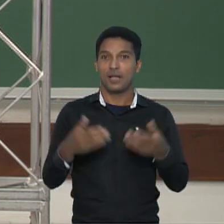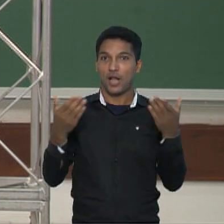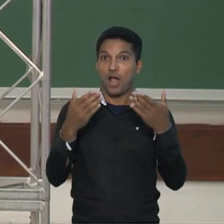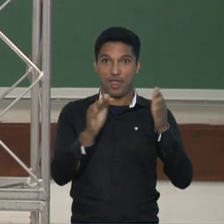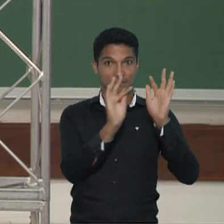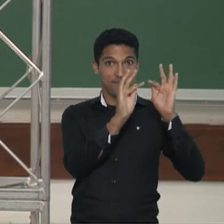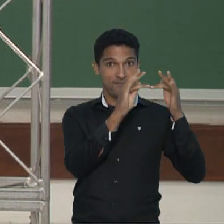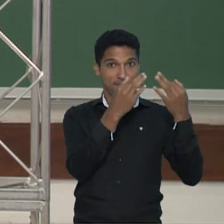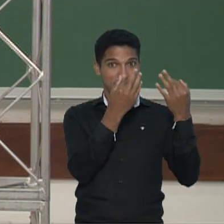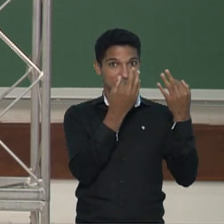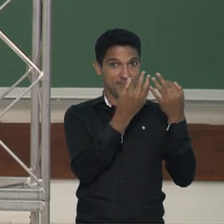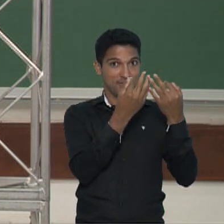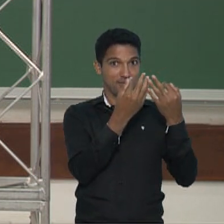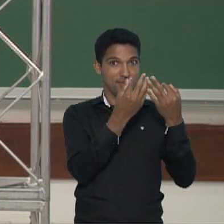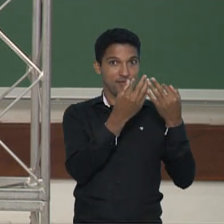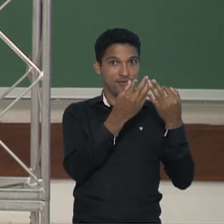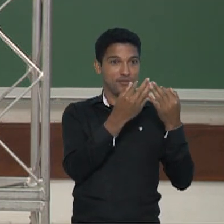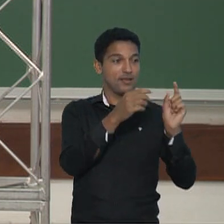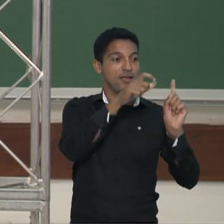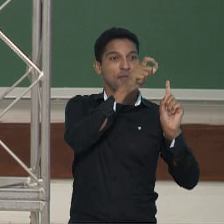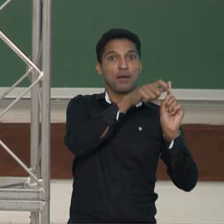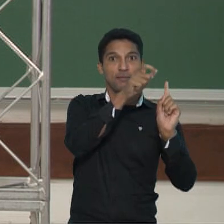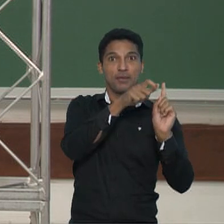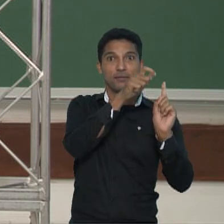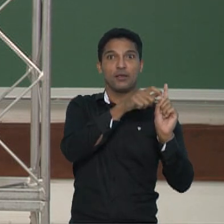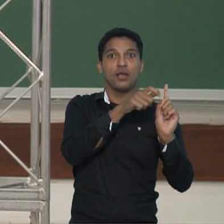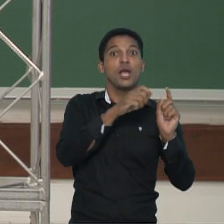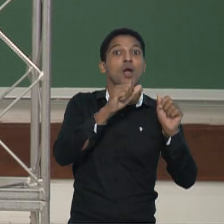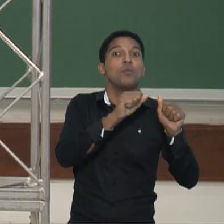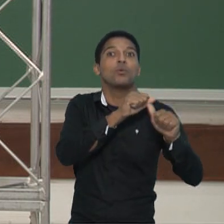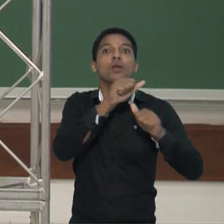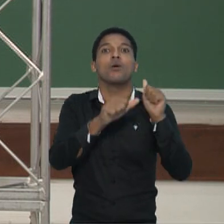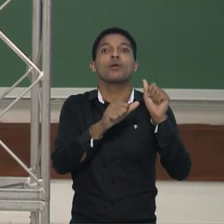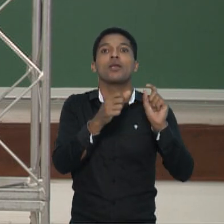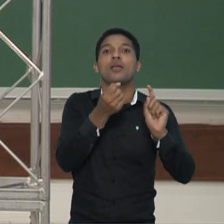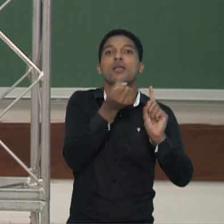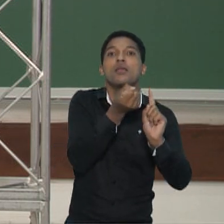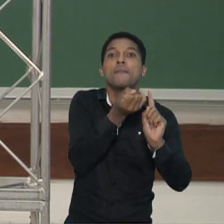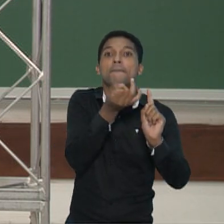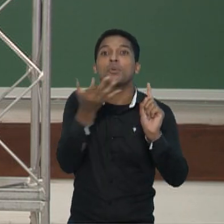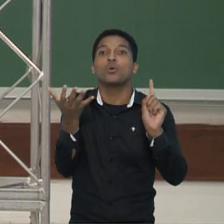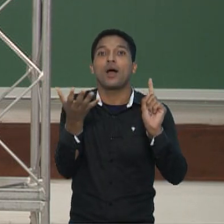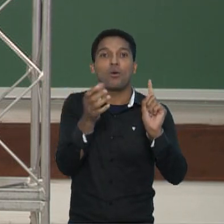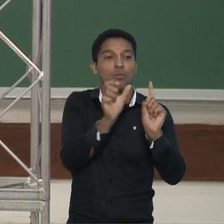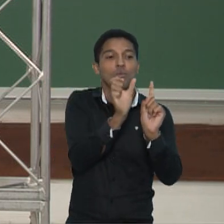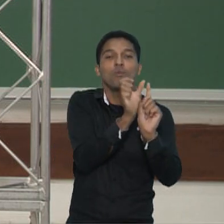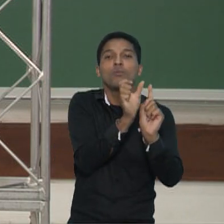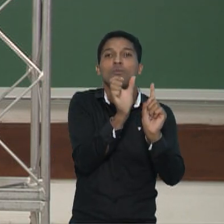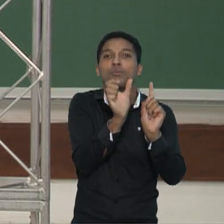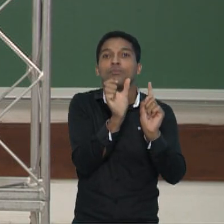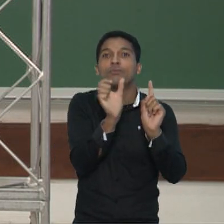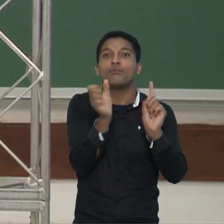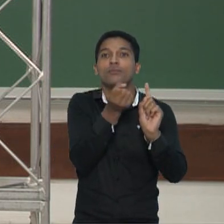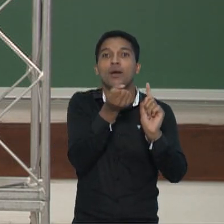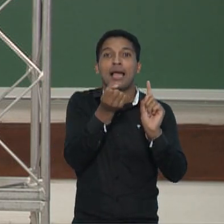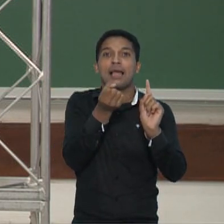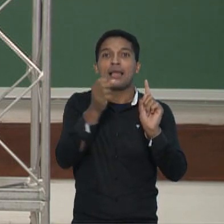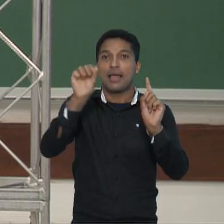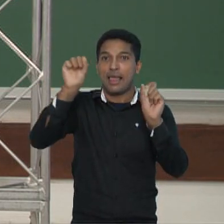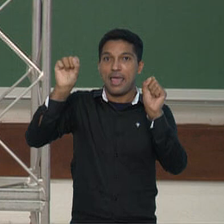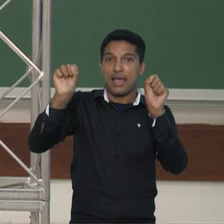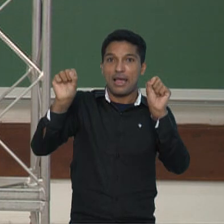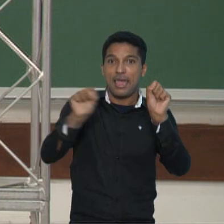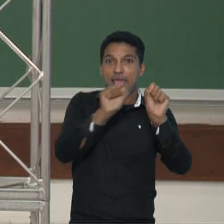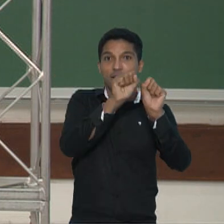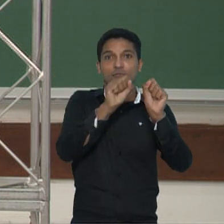family members no plural também. Então preste bastante atenção, observem todas as